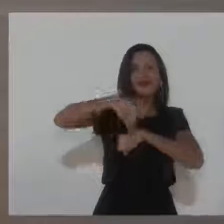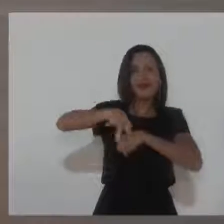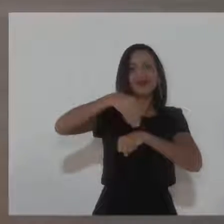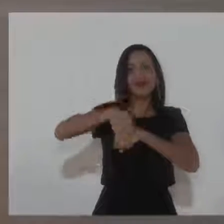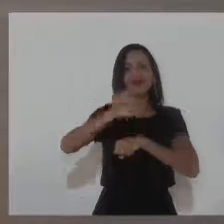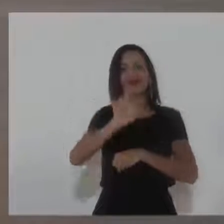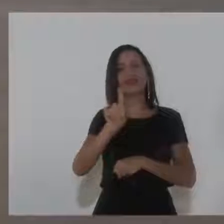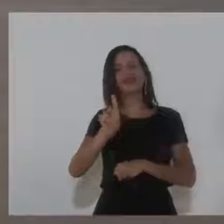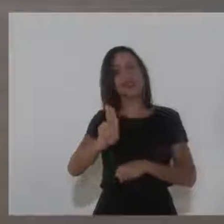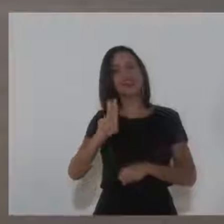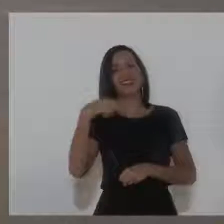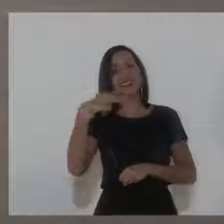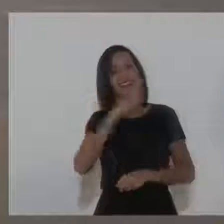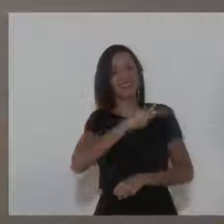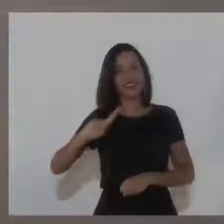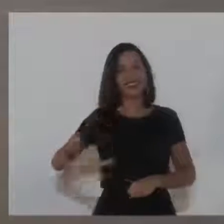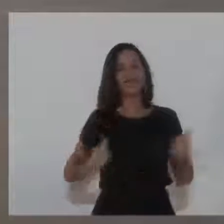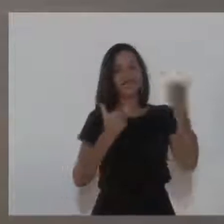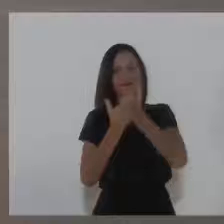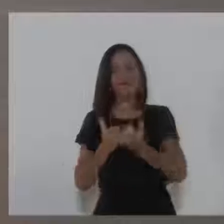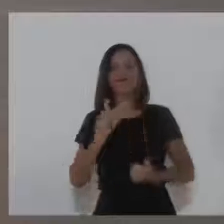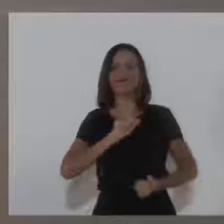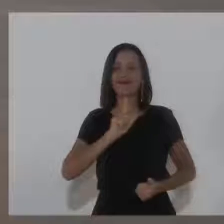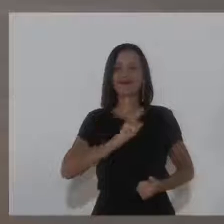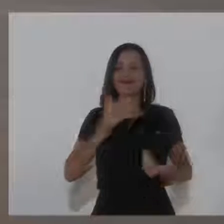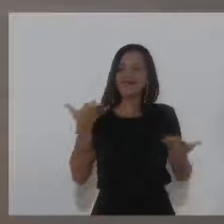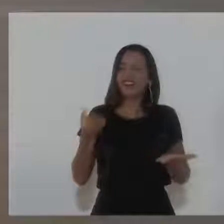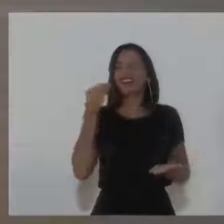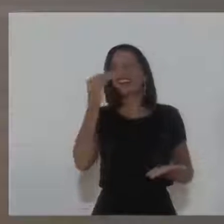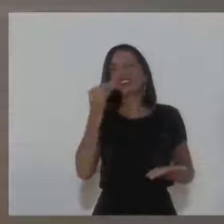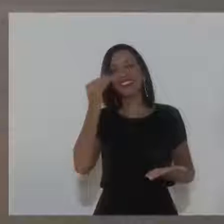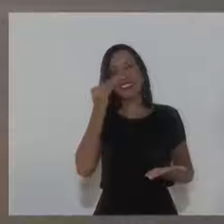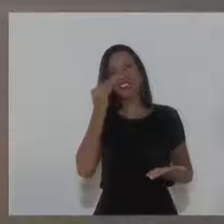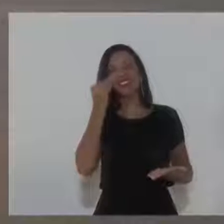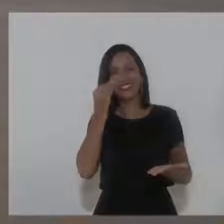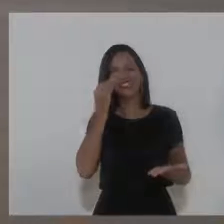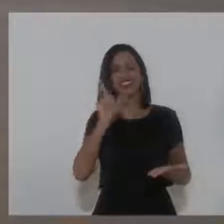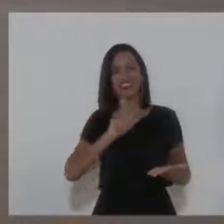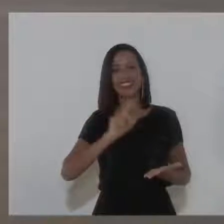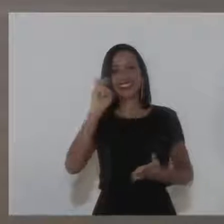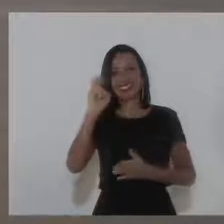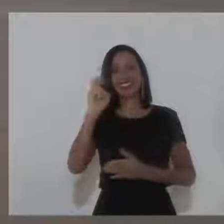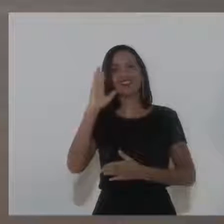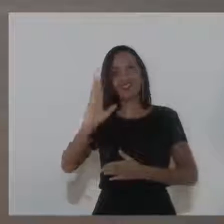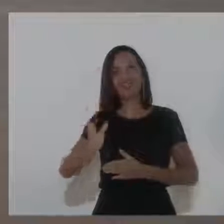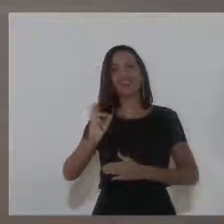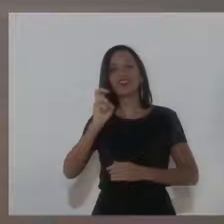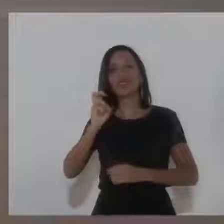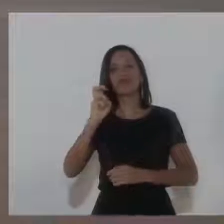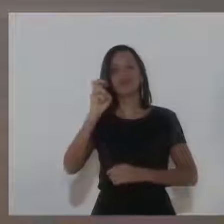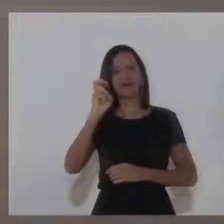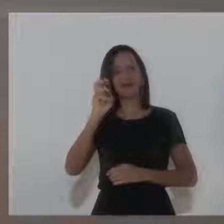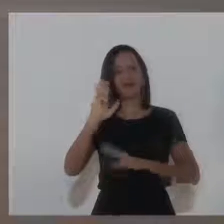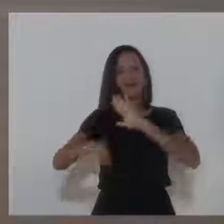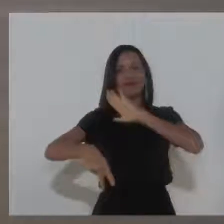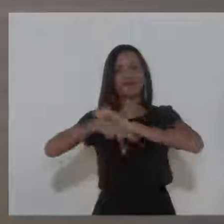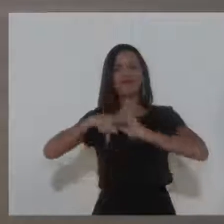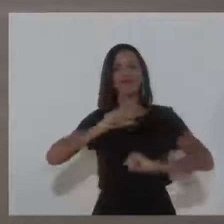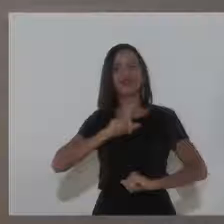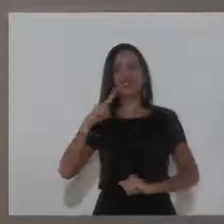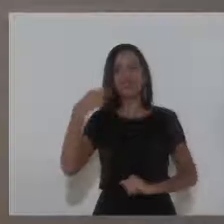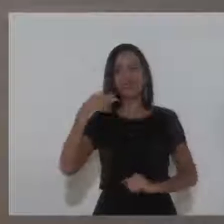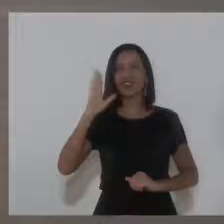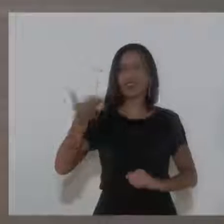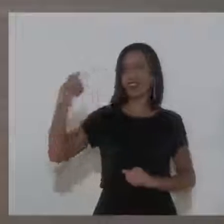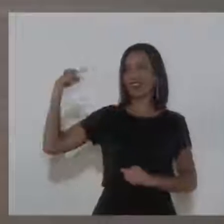isso é importante. Então, o vereador Edu tem experiência aí suficiente de 5 mandatos aqui a casa, já presidiu a casa